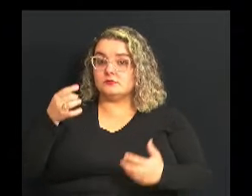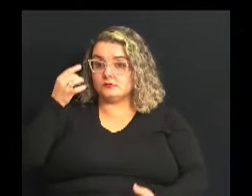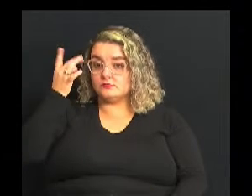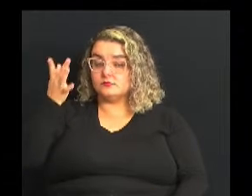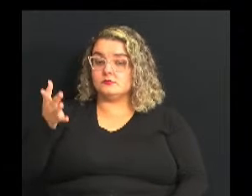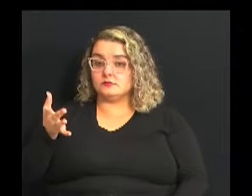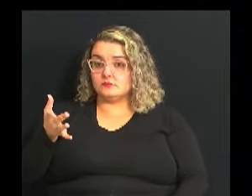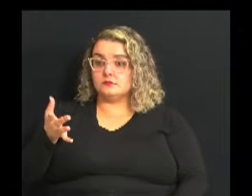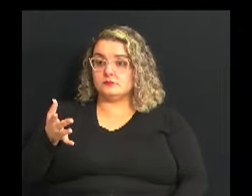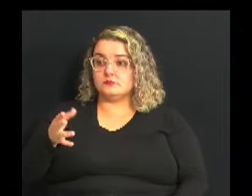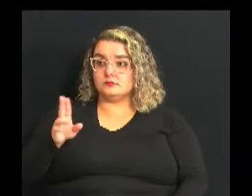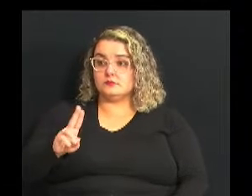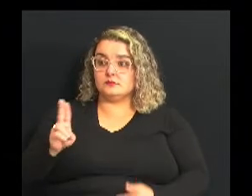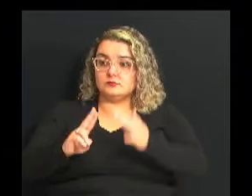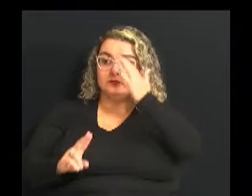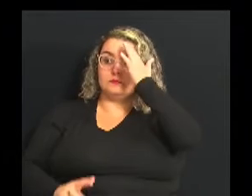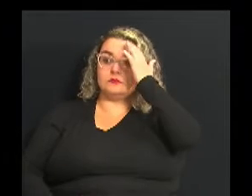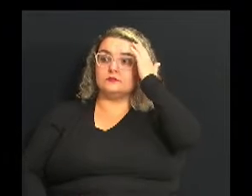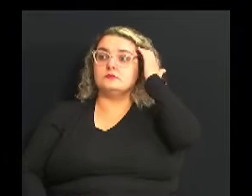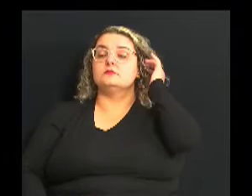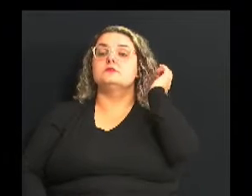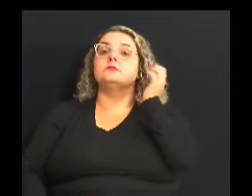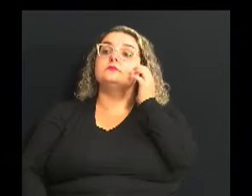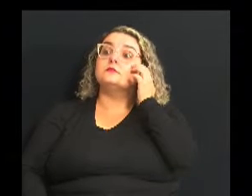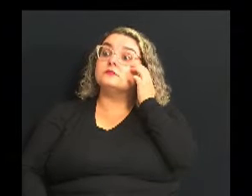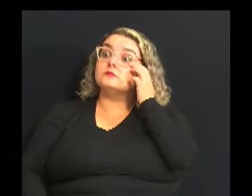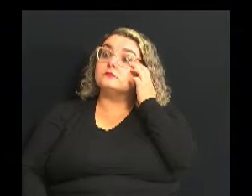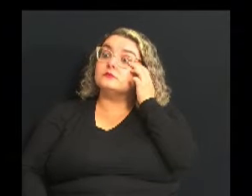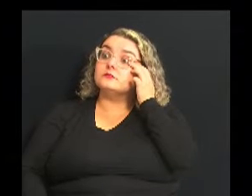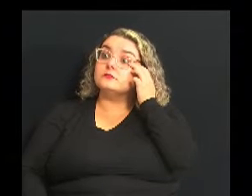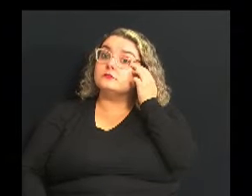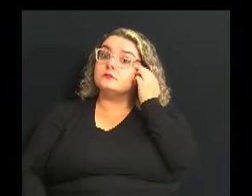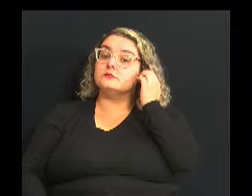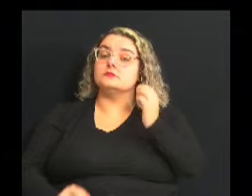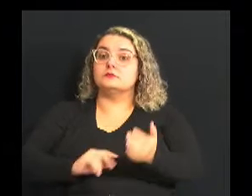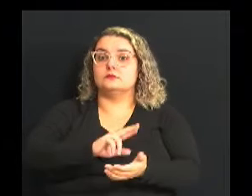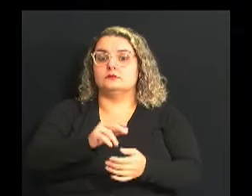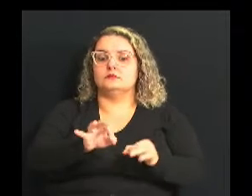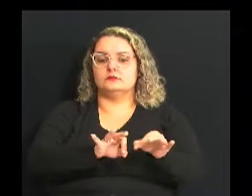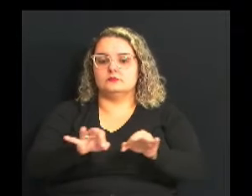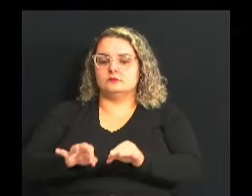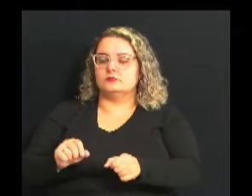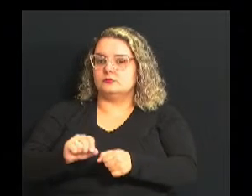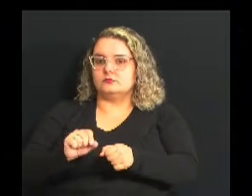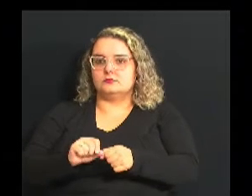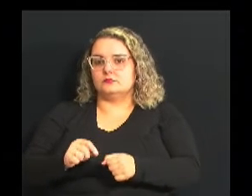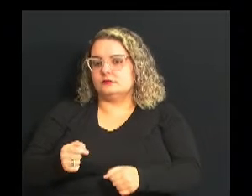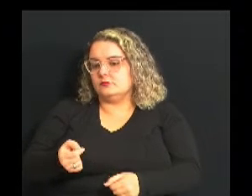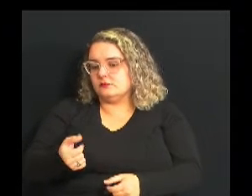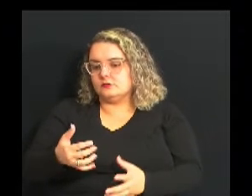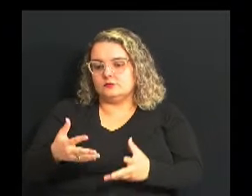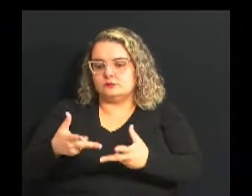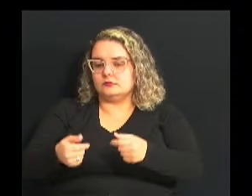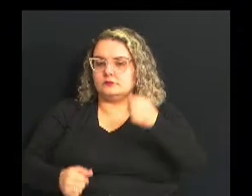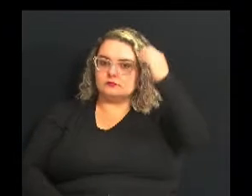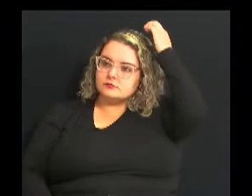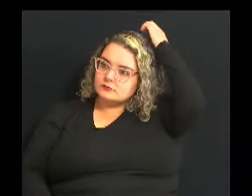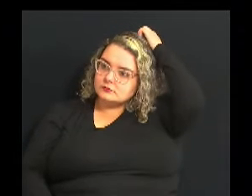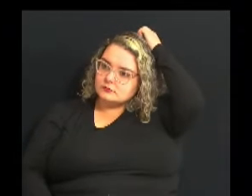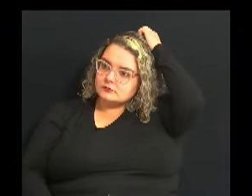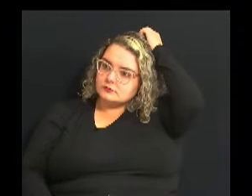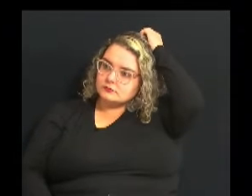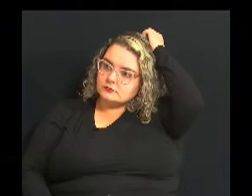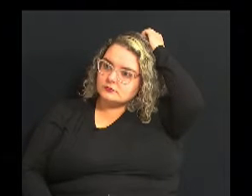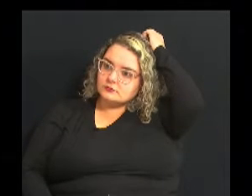usar, ele já possui vários programas para fazer praticamente tudo para atender todas as demandas, né,